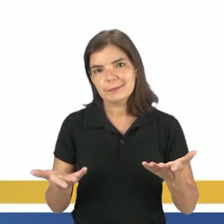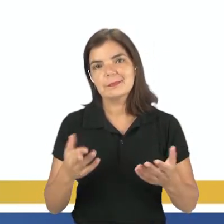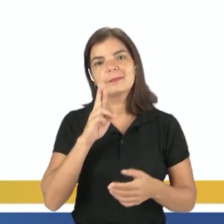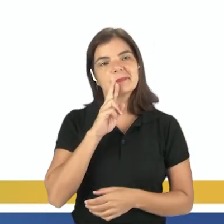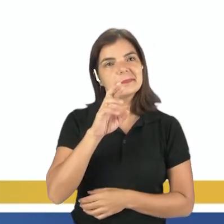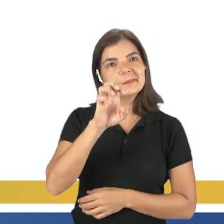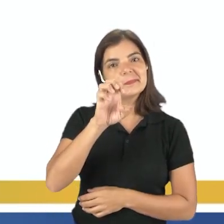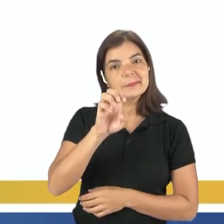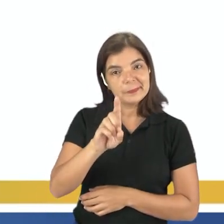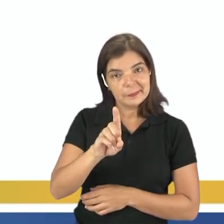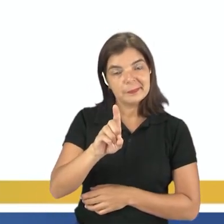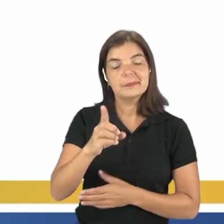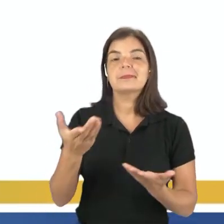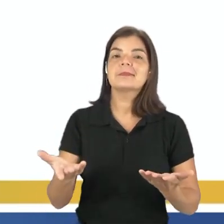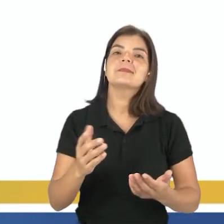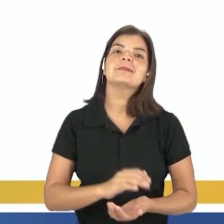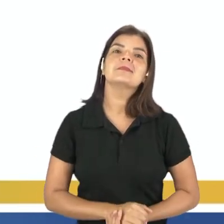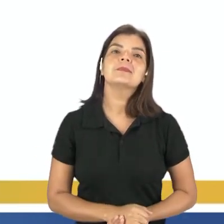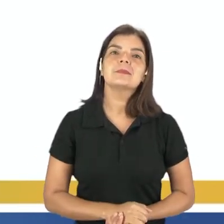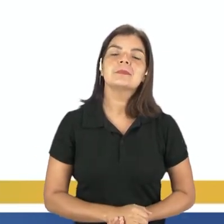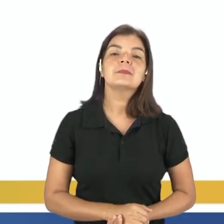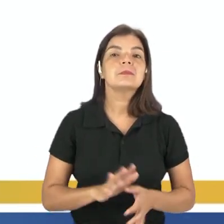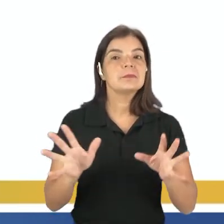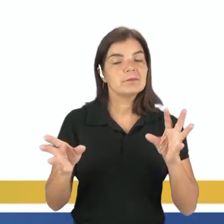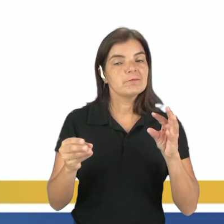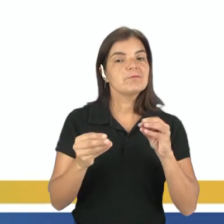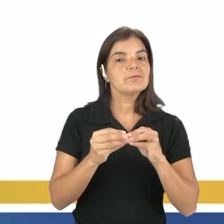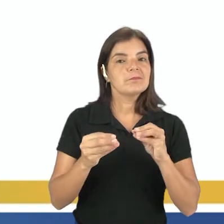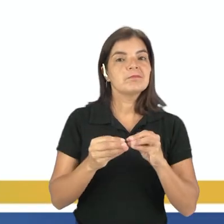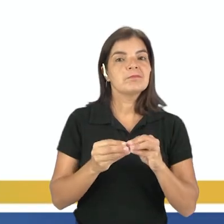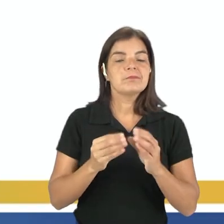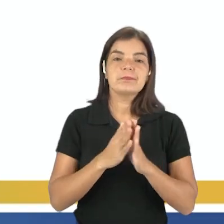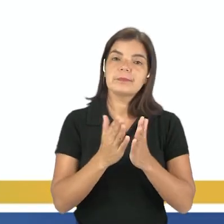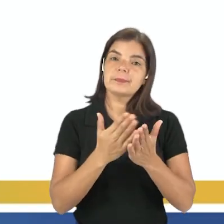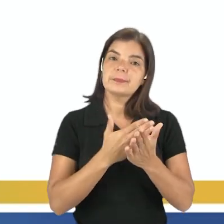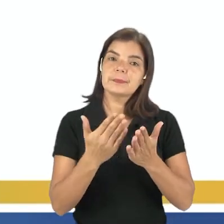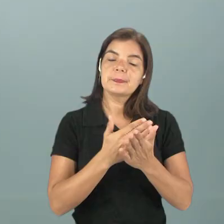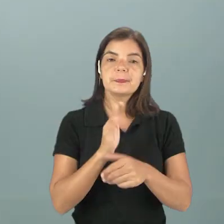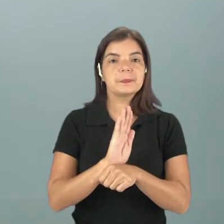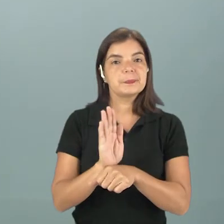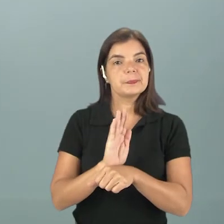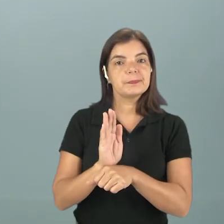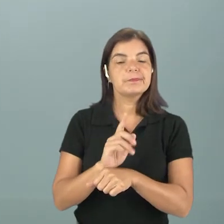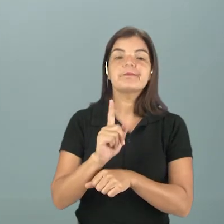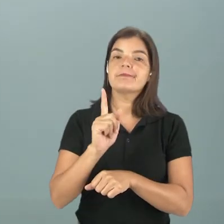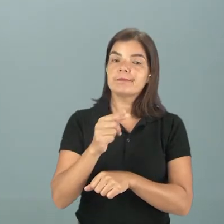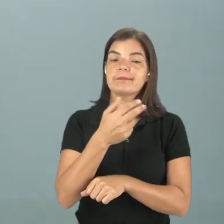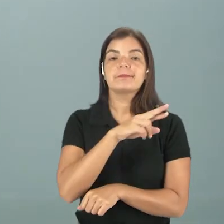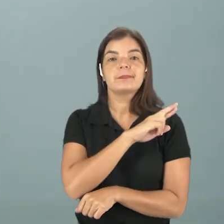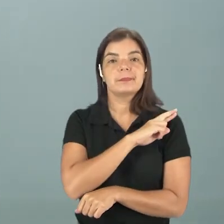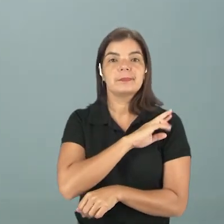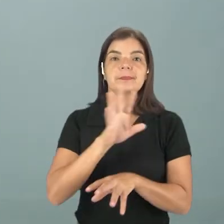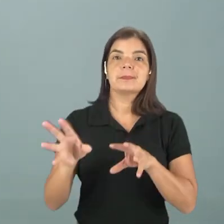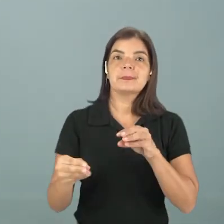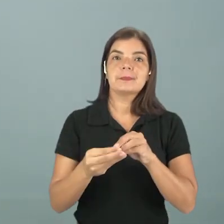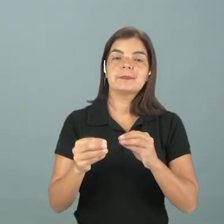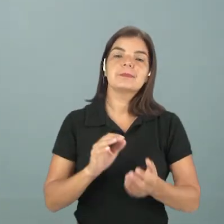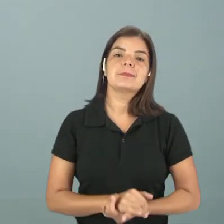sinopse, que é o que a gente está estudando na aula de hoje, né? Ela vai fazer essa síntese desse livro, desse filme. Esse é o papel da sinopse.